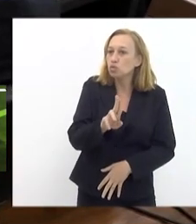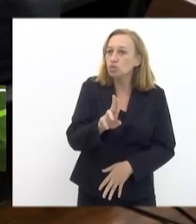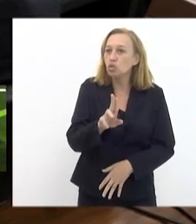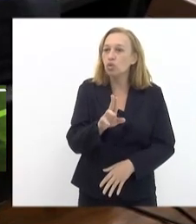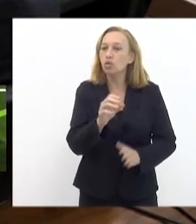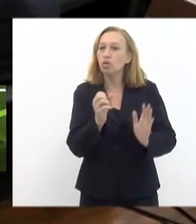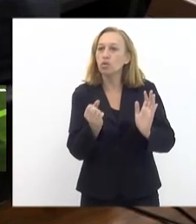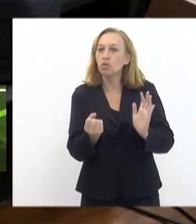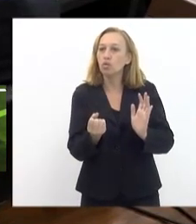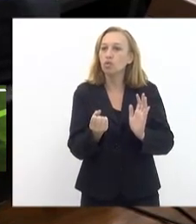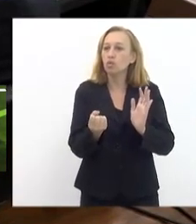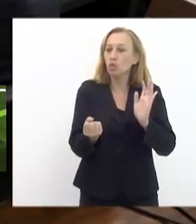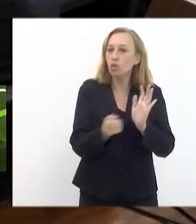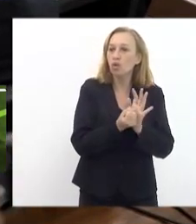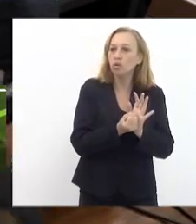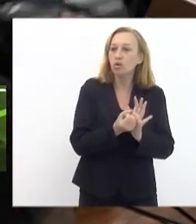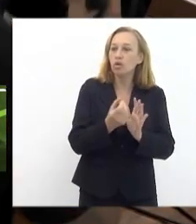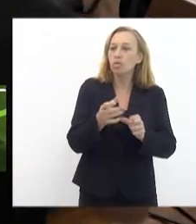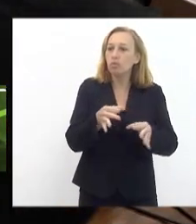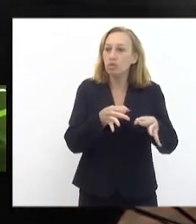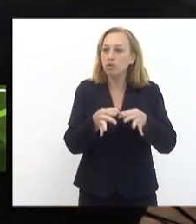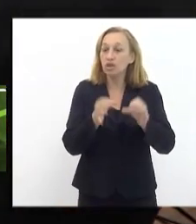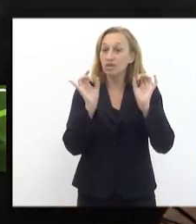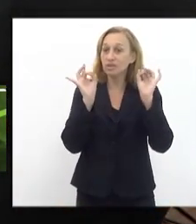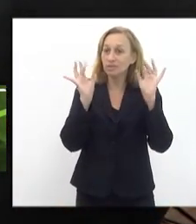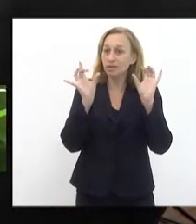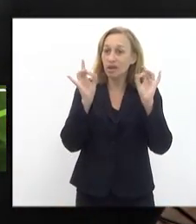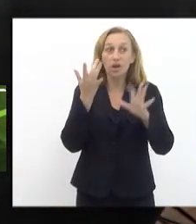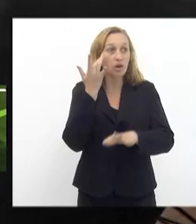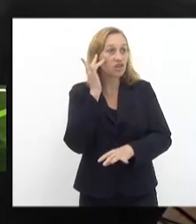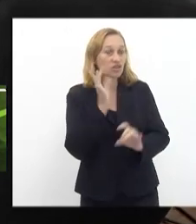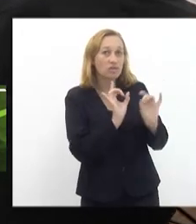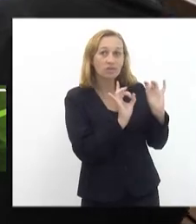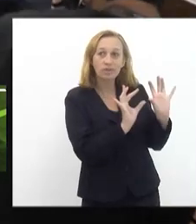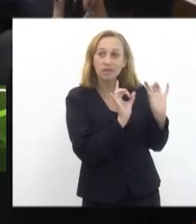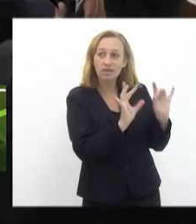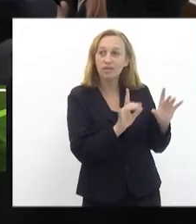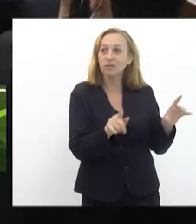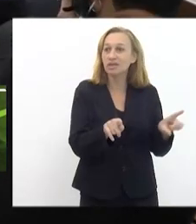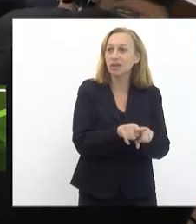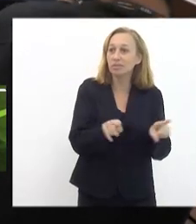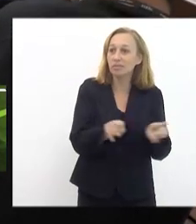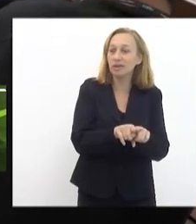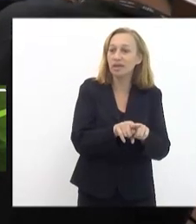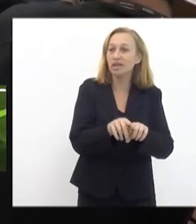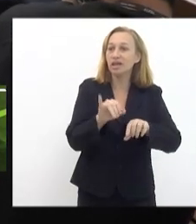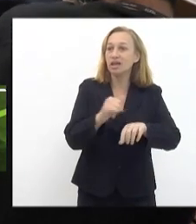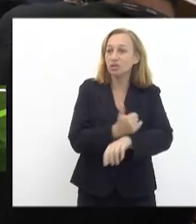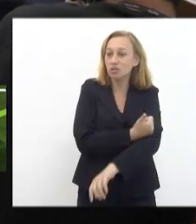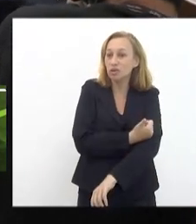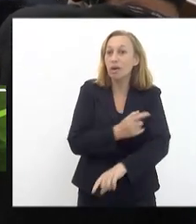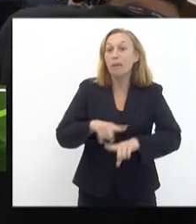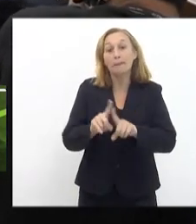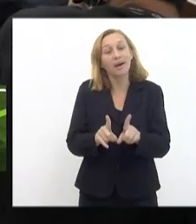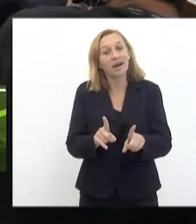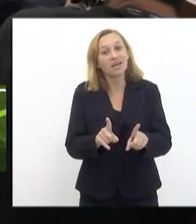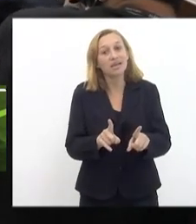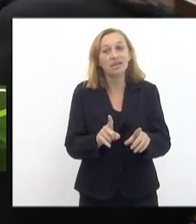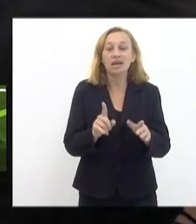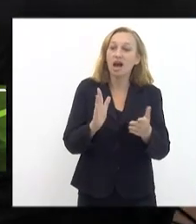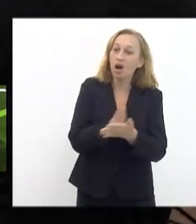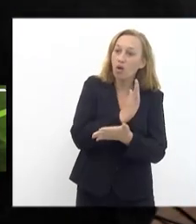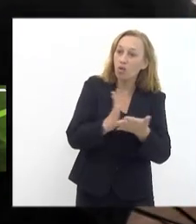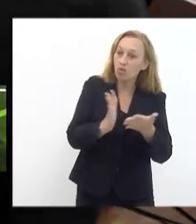rótulo projetos especiais eu achei que os especiais eram também estruturante mas nem todos os